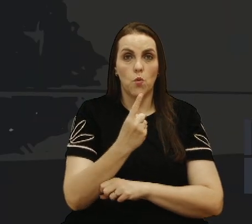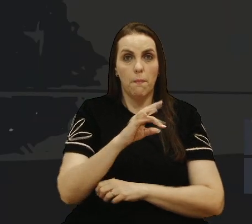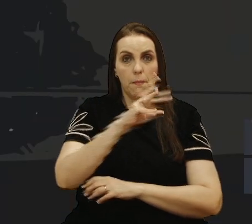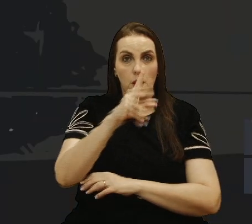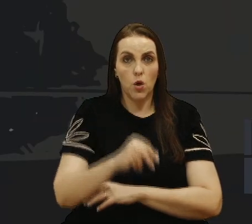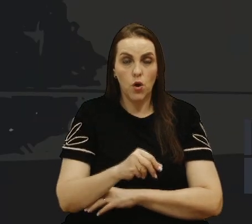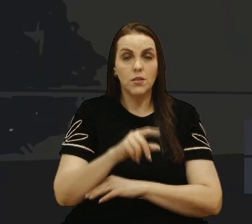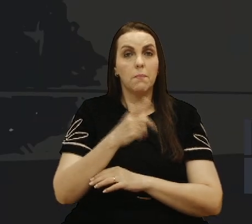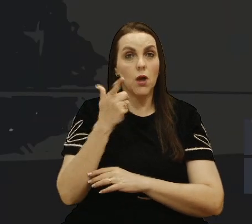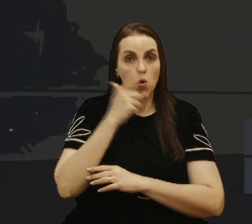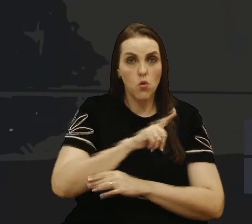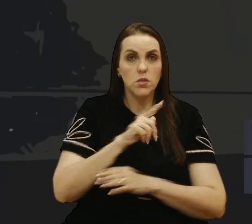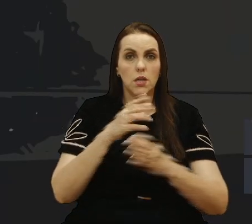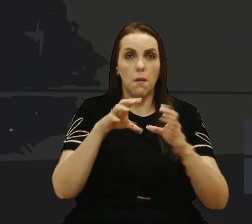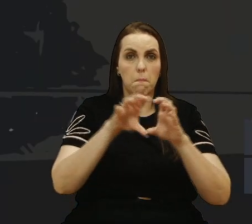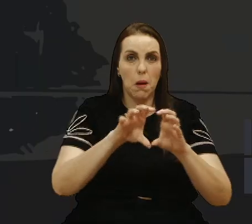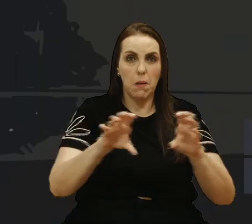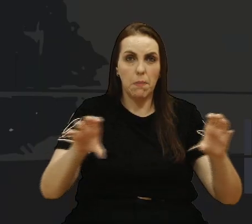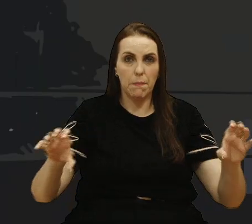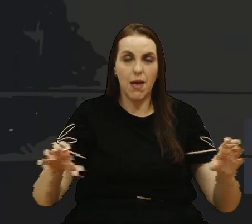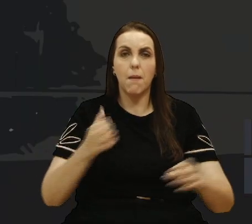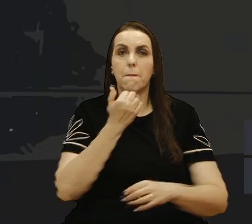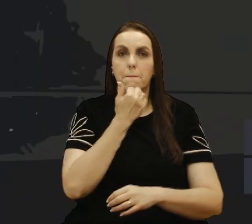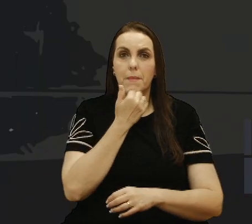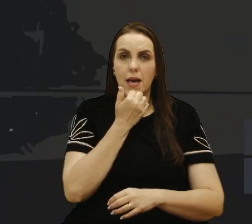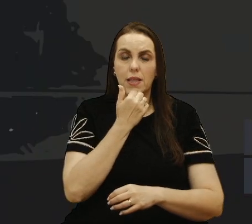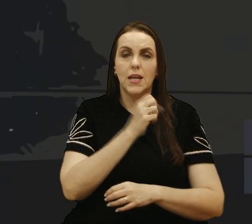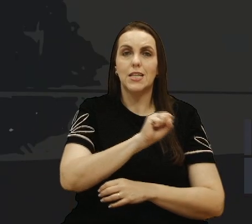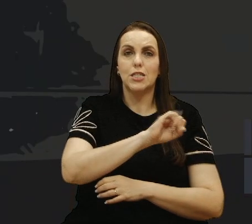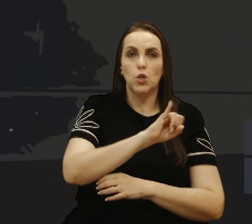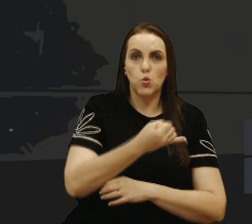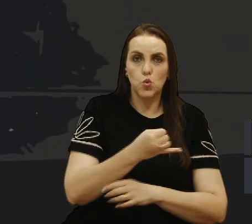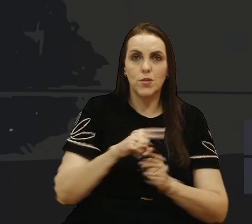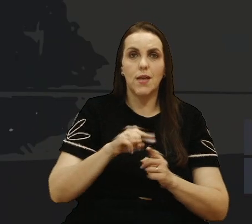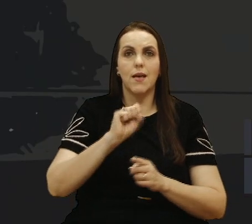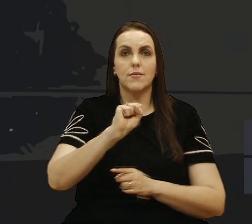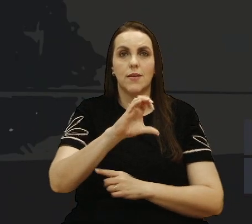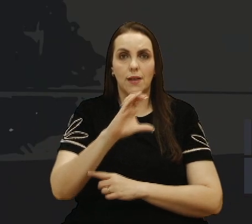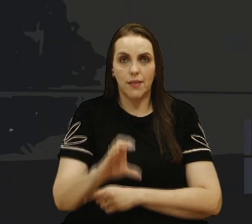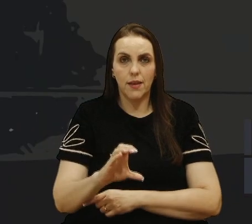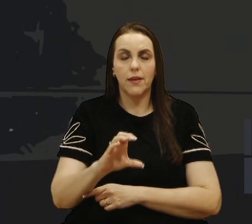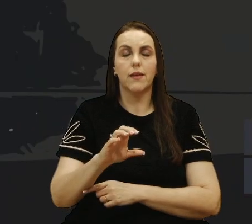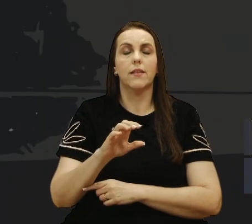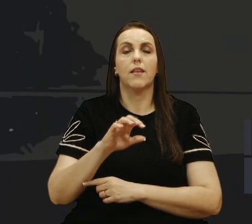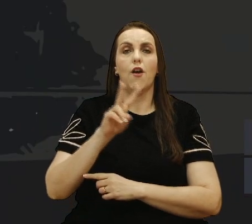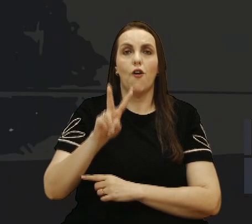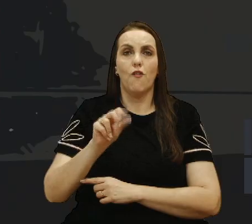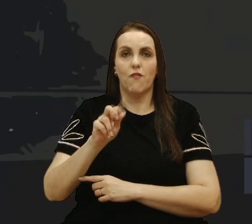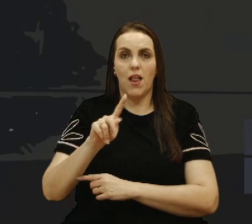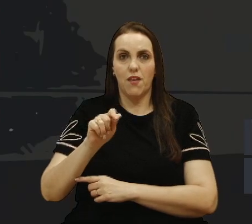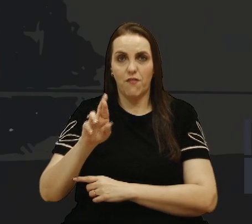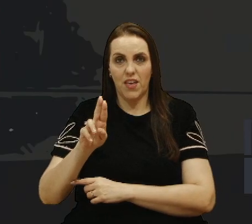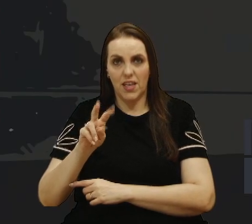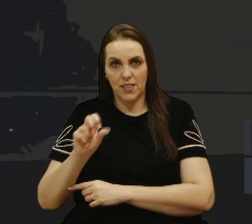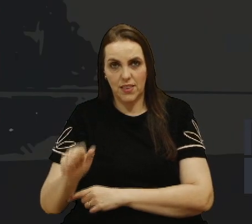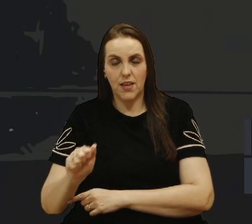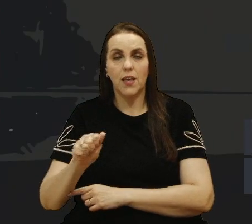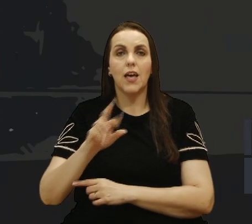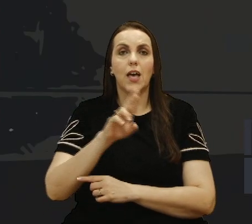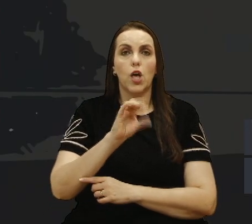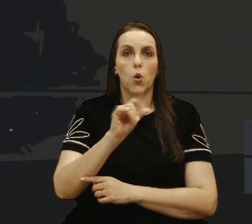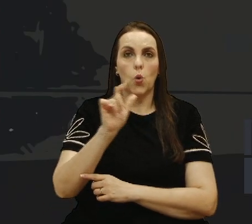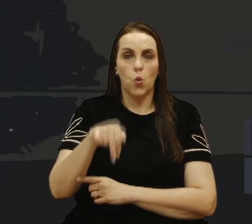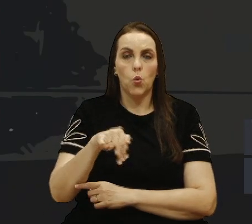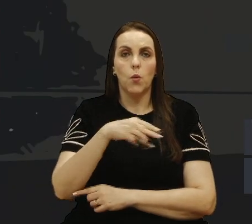as contenções, desde o São José, alguns pontos no Santa Catarina, alguns pontos no Vale Verde, no Reolon e lá no